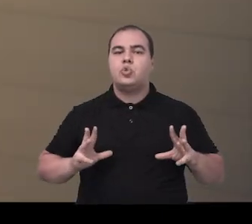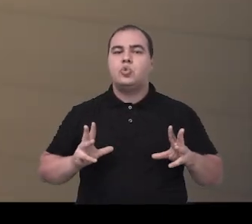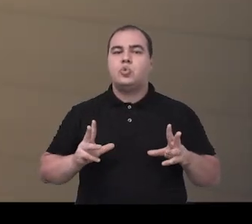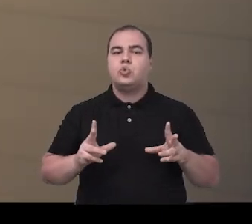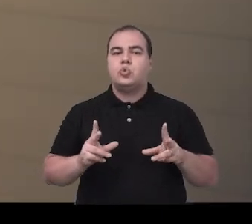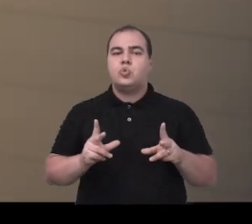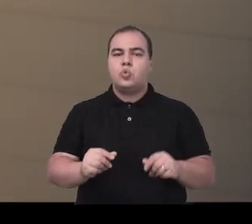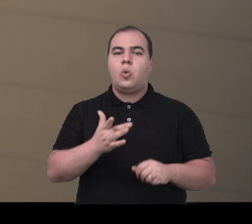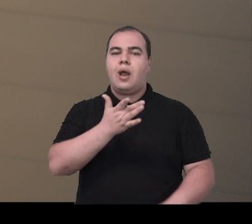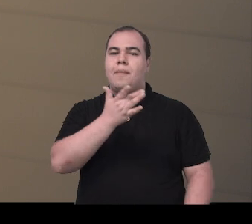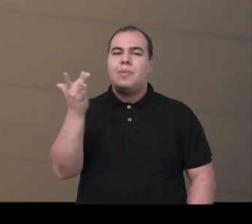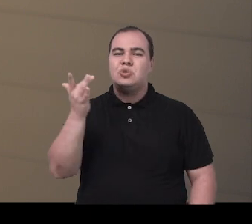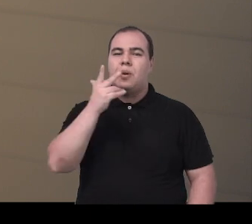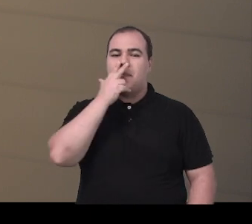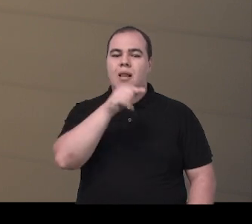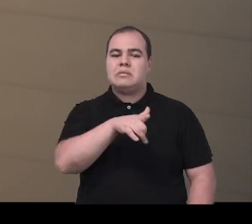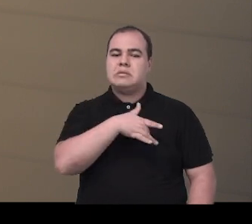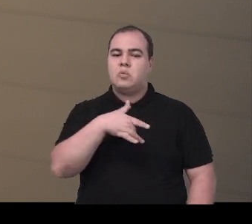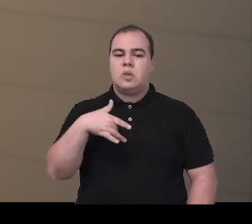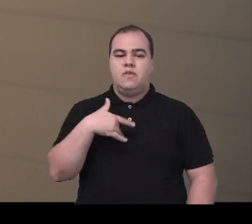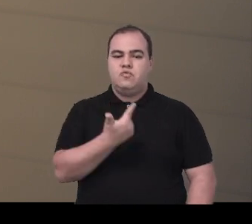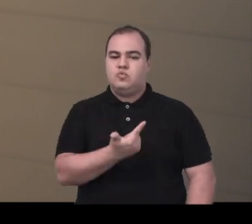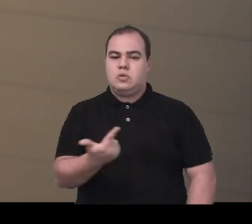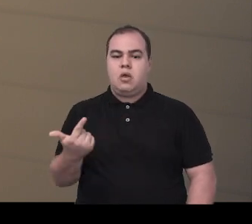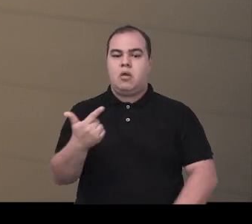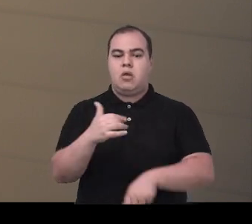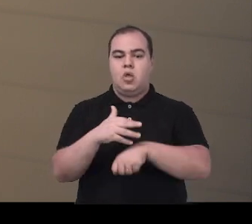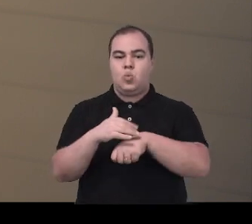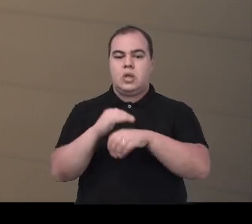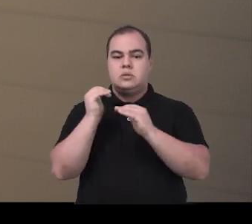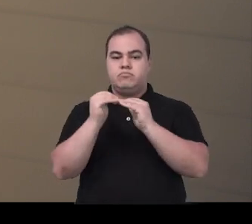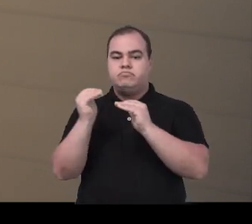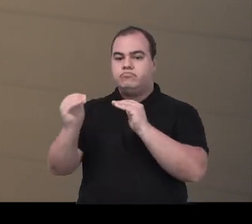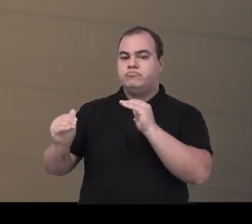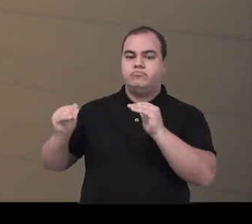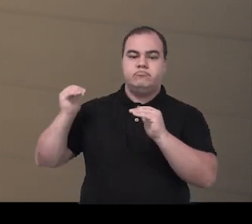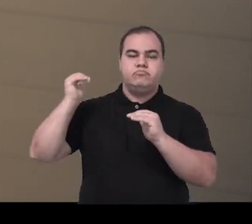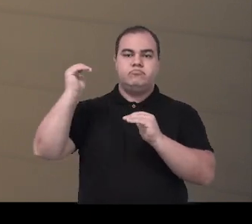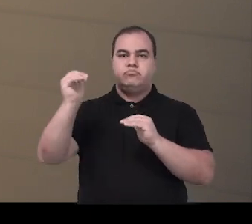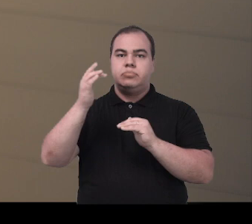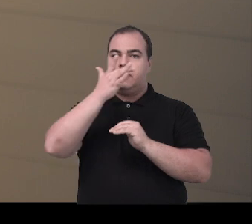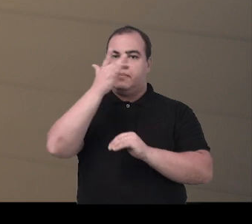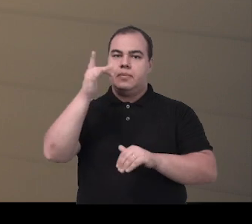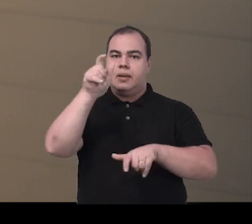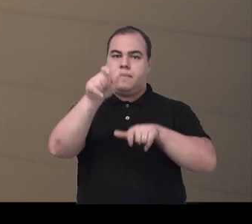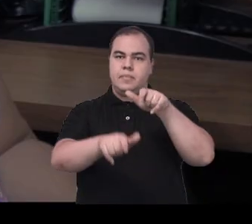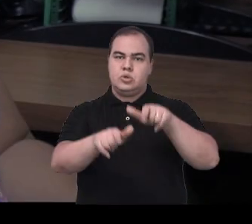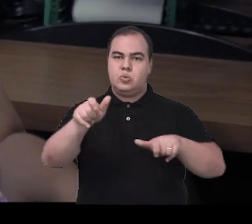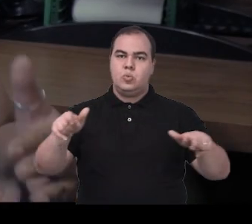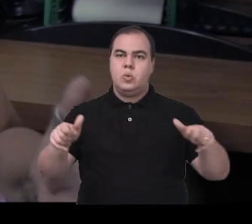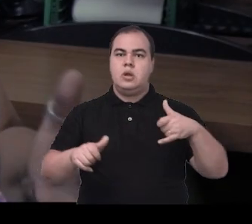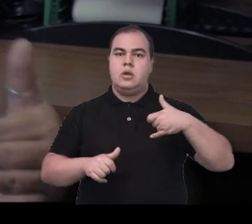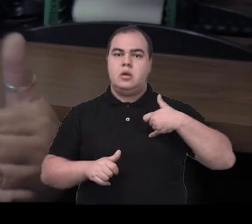tudo aquilo que a pessoa tinha de não saudável e a doença prevalecia sobre a pessoa, sobre o ser humano.